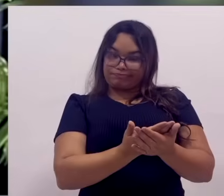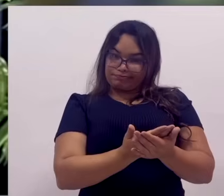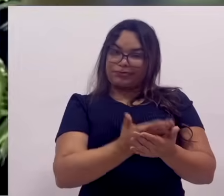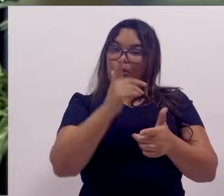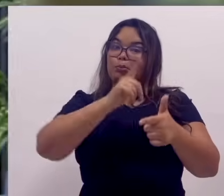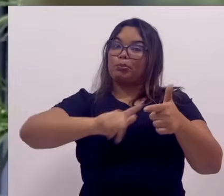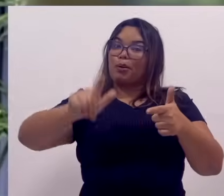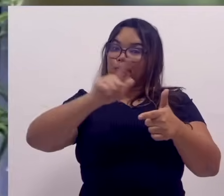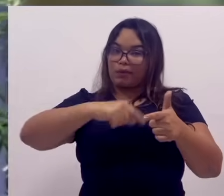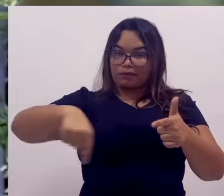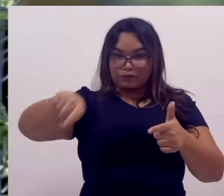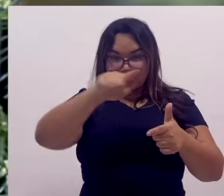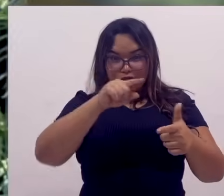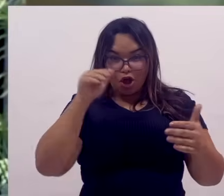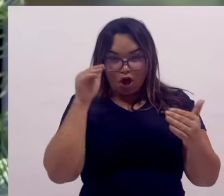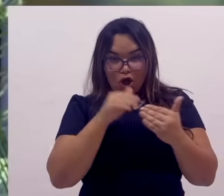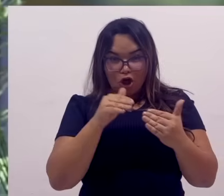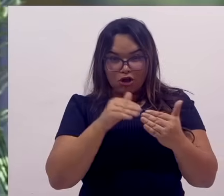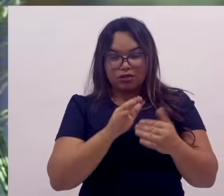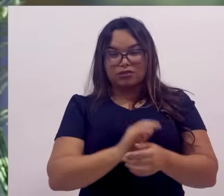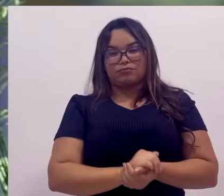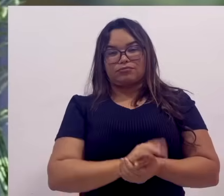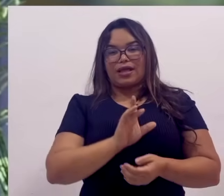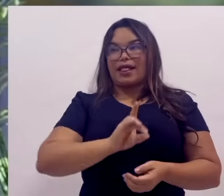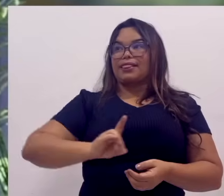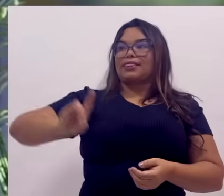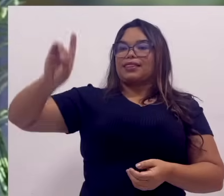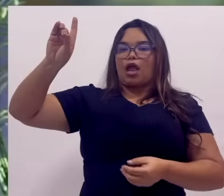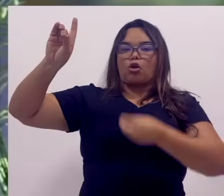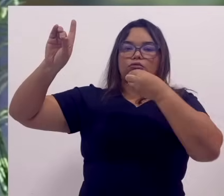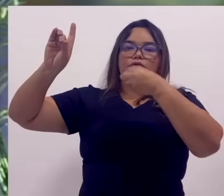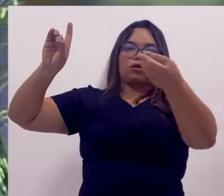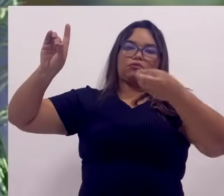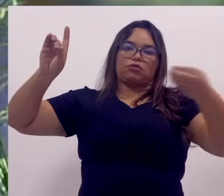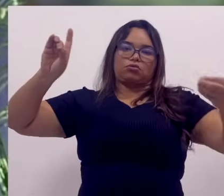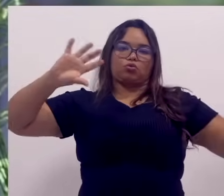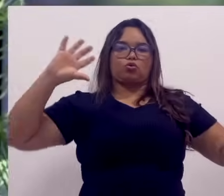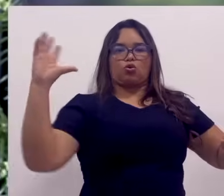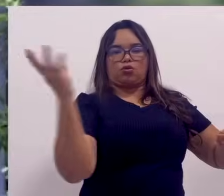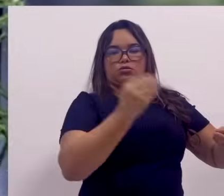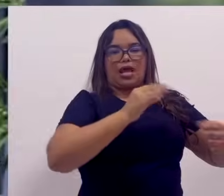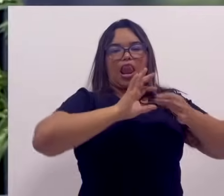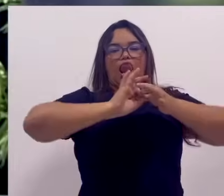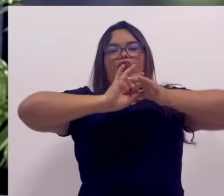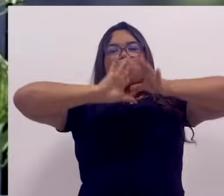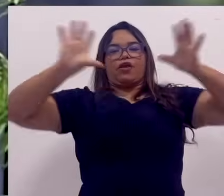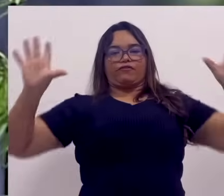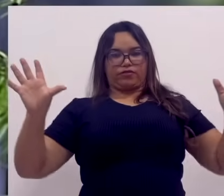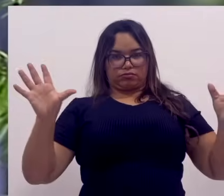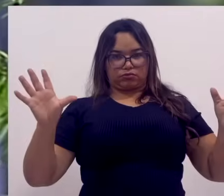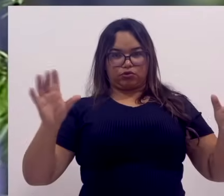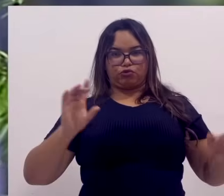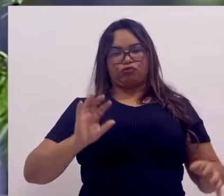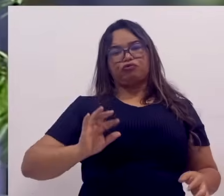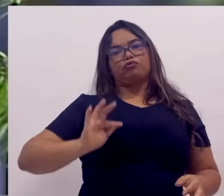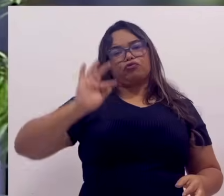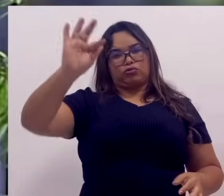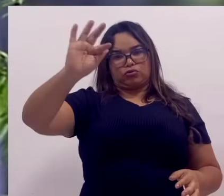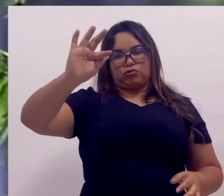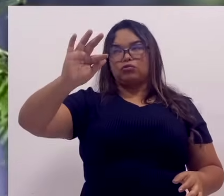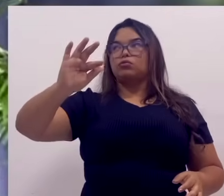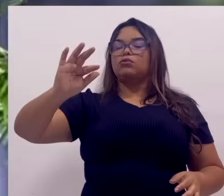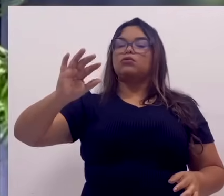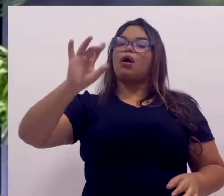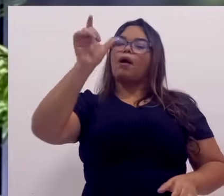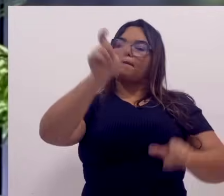crer. Isso é um problema. Concordam? Sim, Deus nos criou como pessoas livres. E